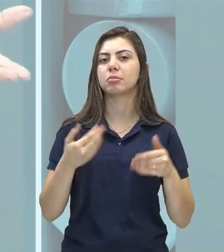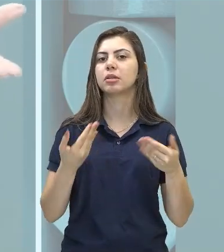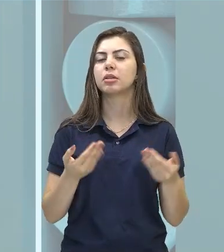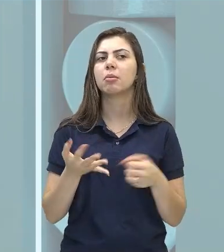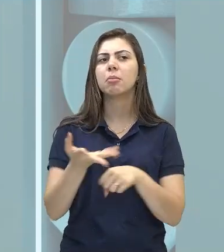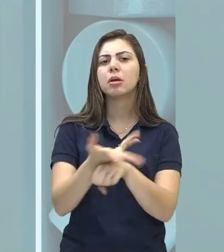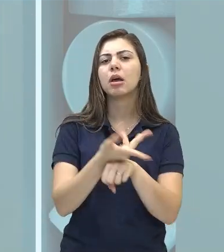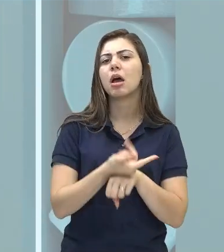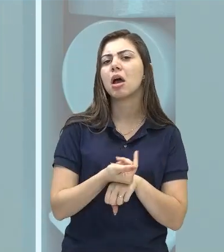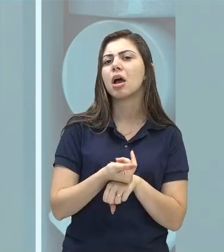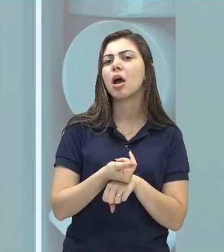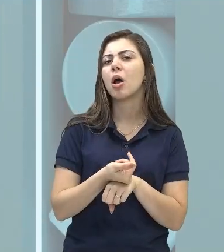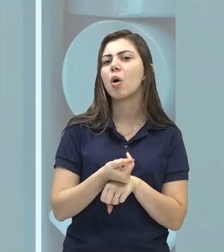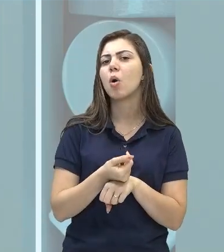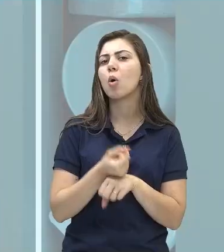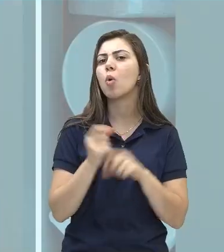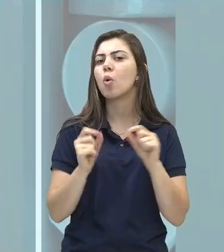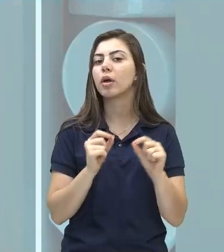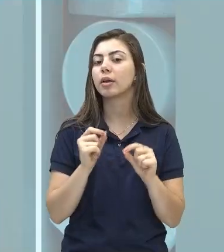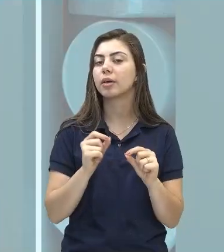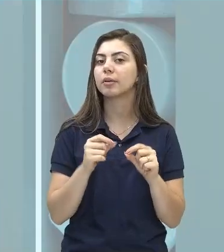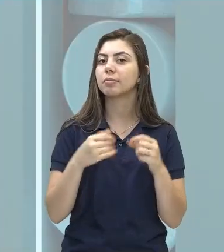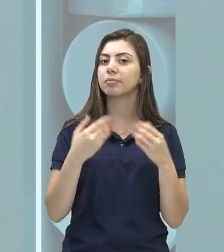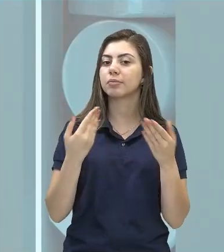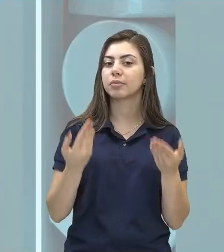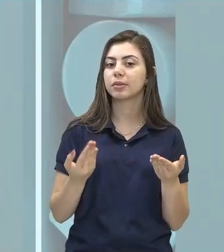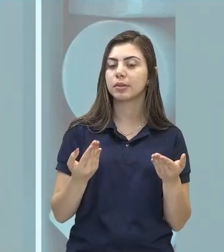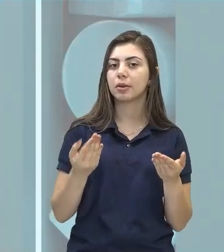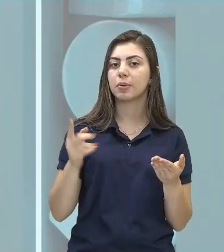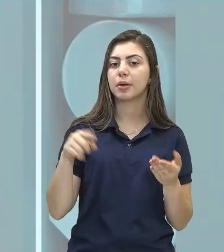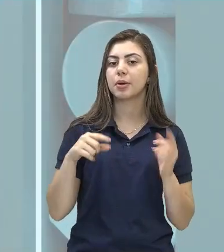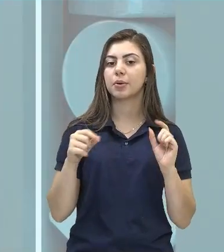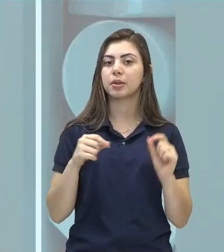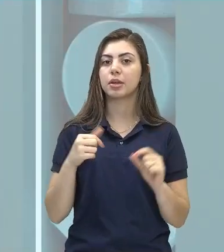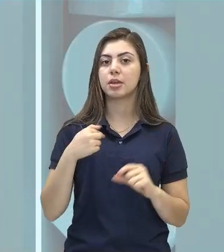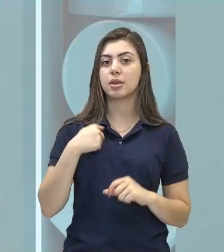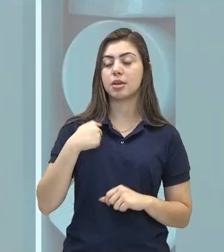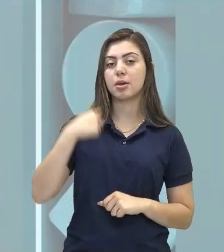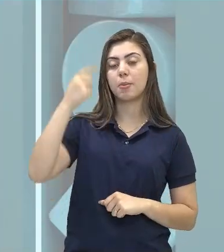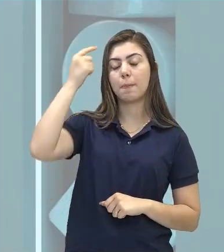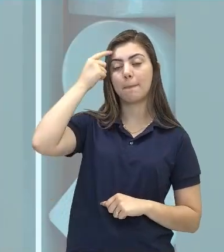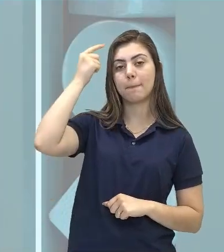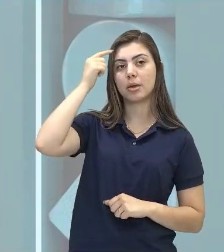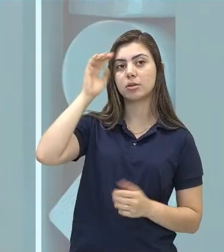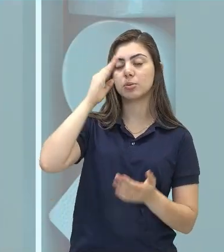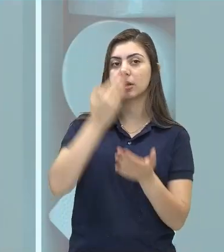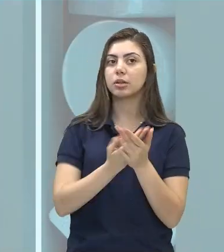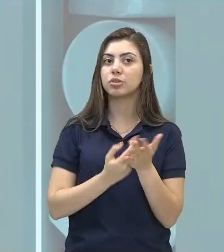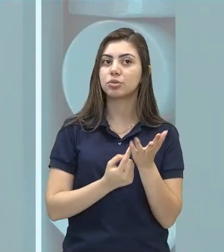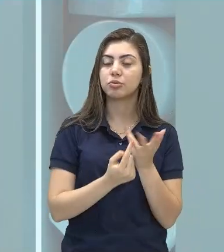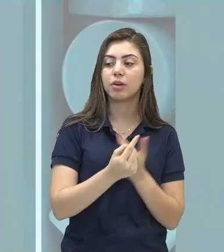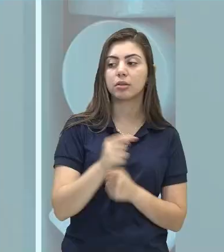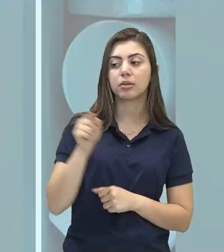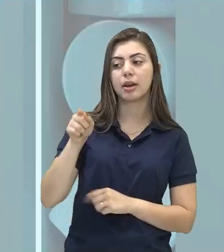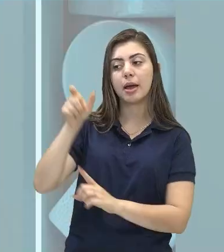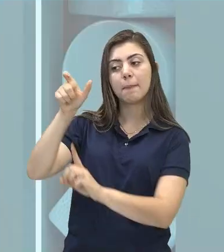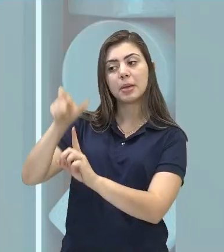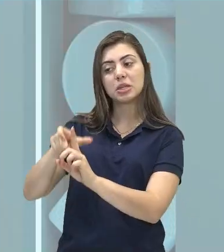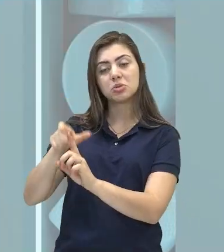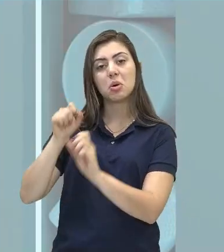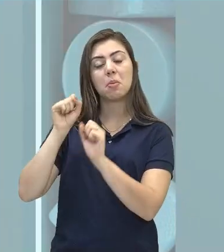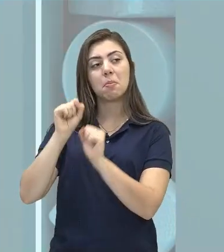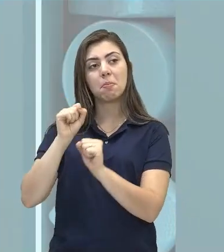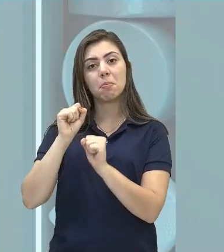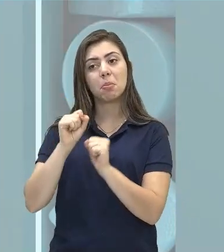então persuadir? É construir uma ponte entre o que você pensa e o que o outro pode